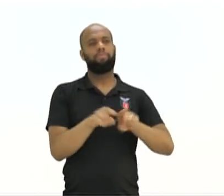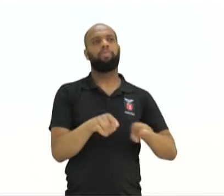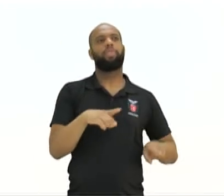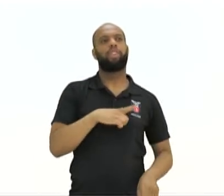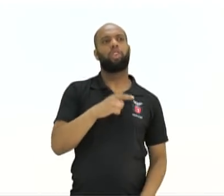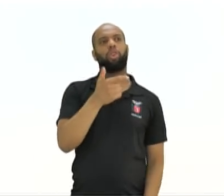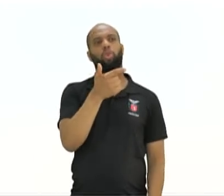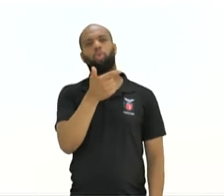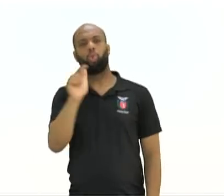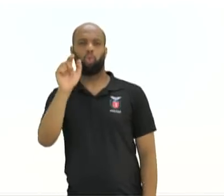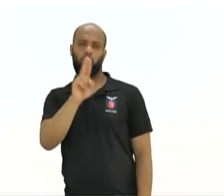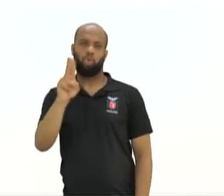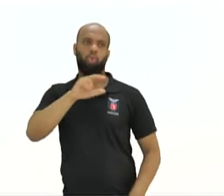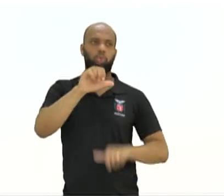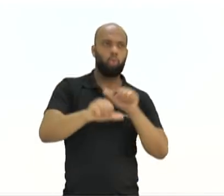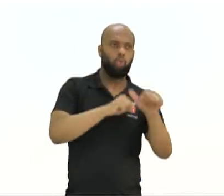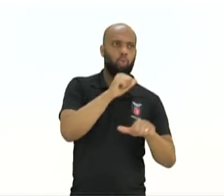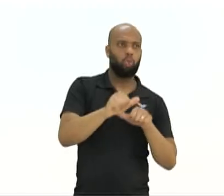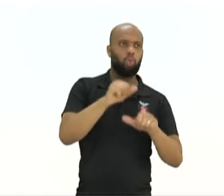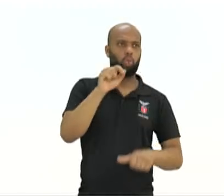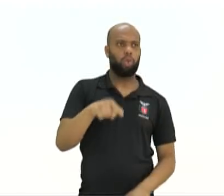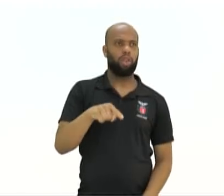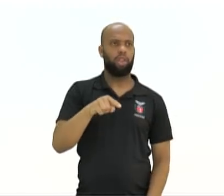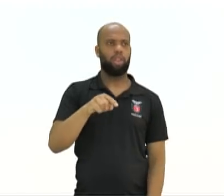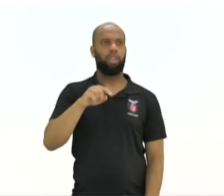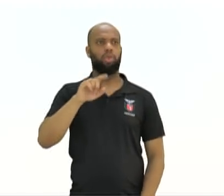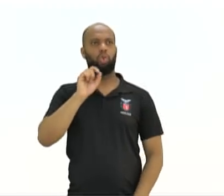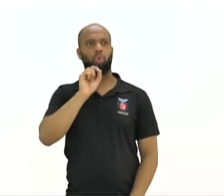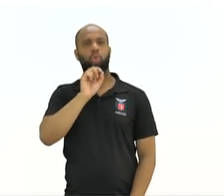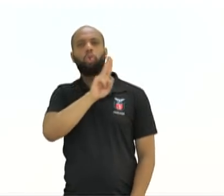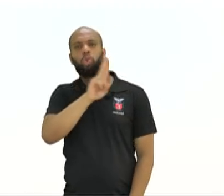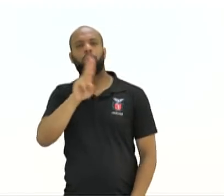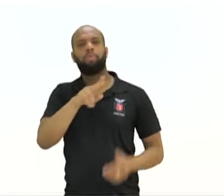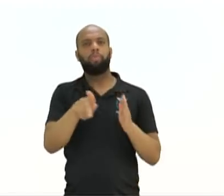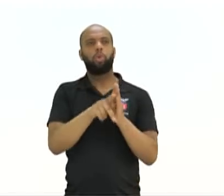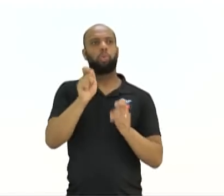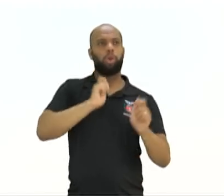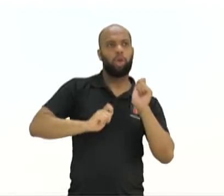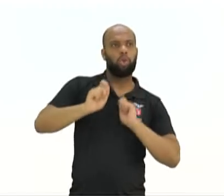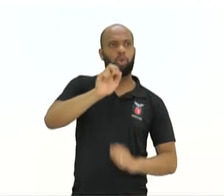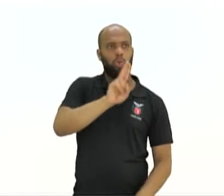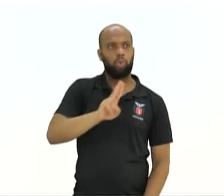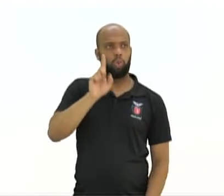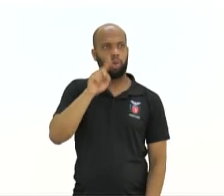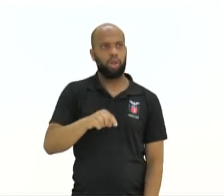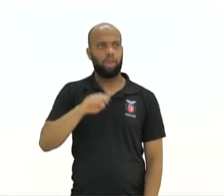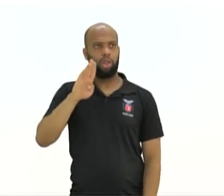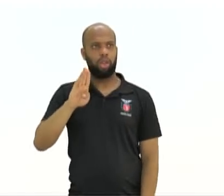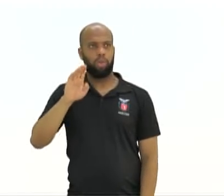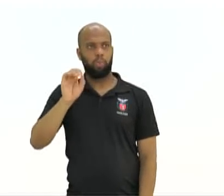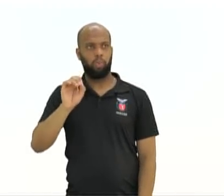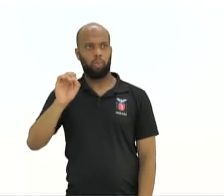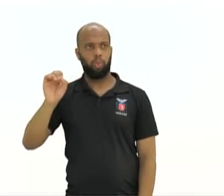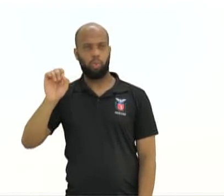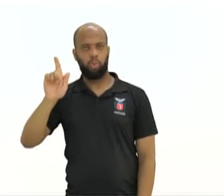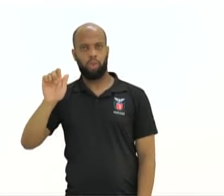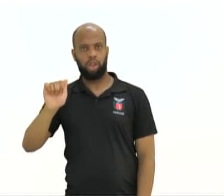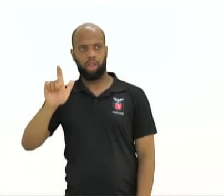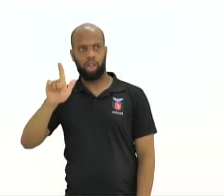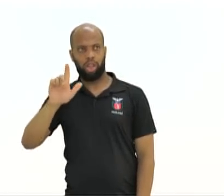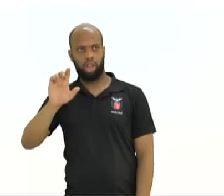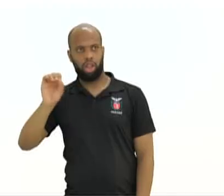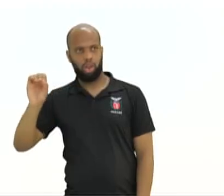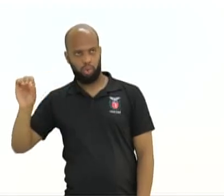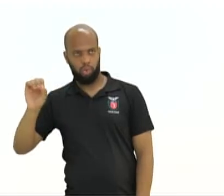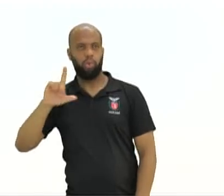Ele mudou o nome dele, depois, né, o nome artístico dele era Boogaloo Sam, que fazia parte de um